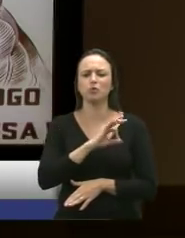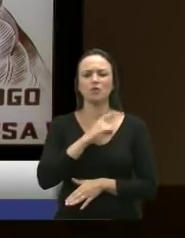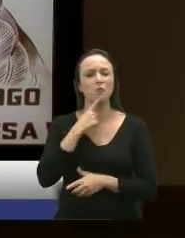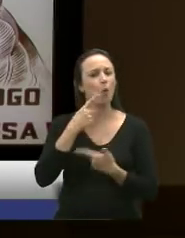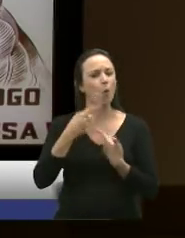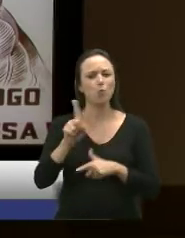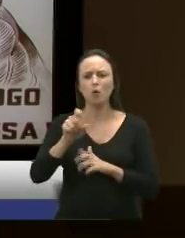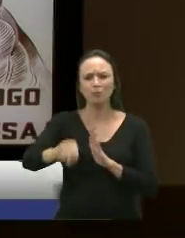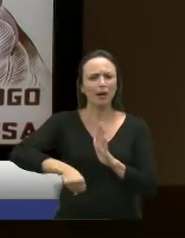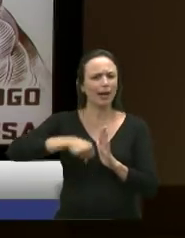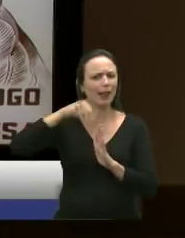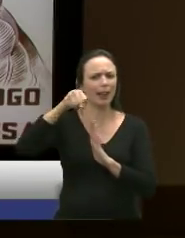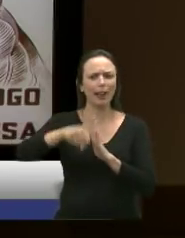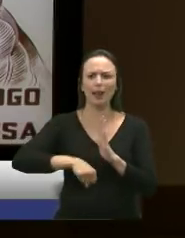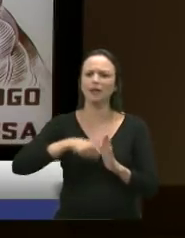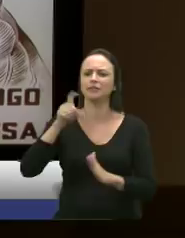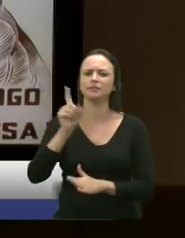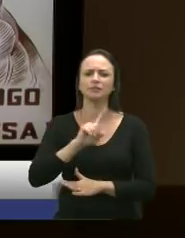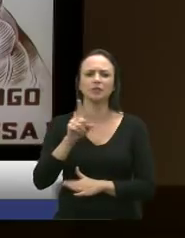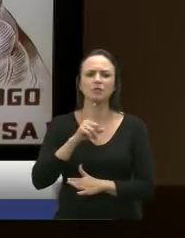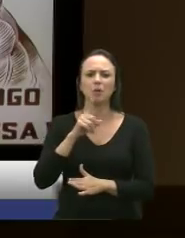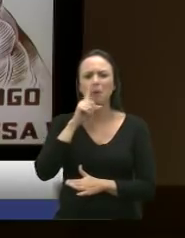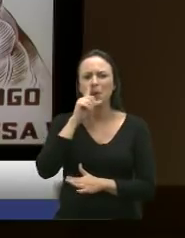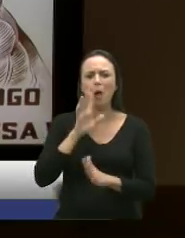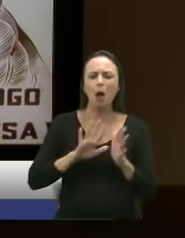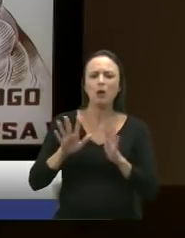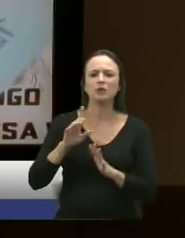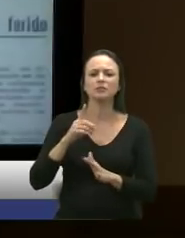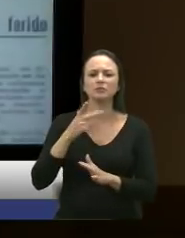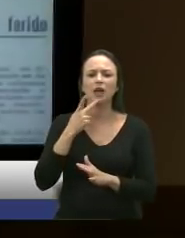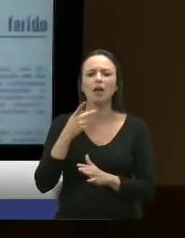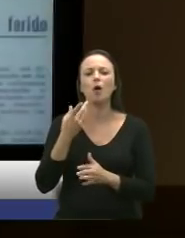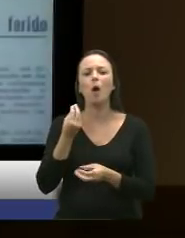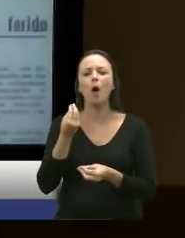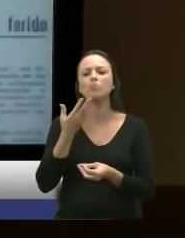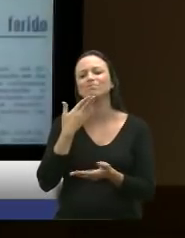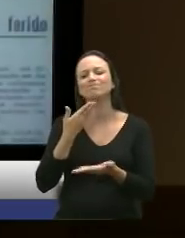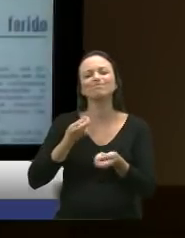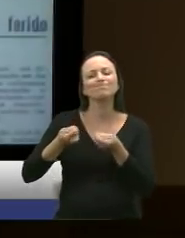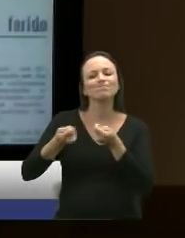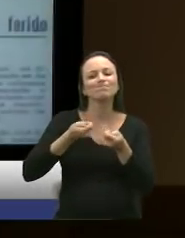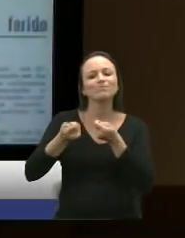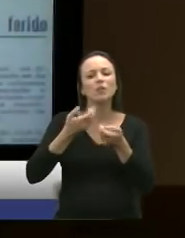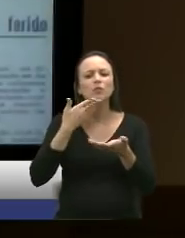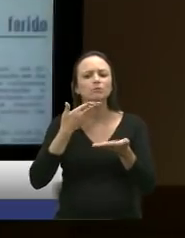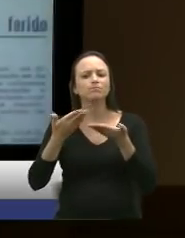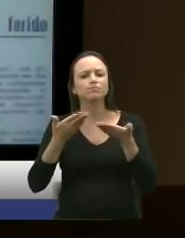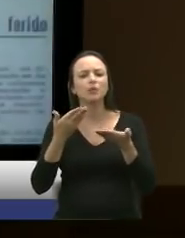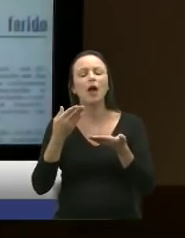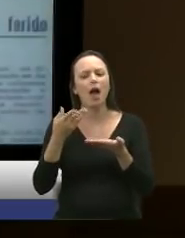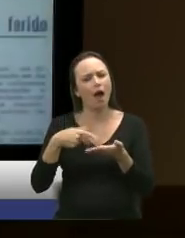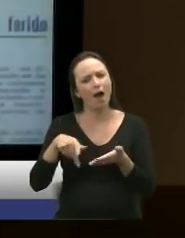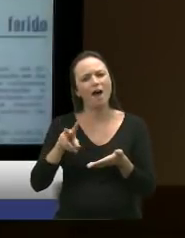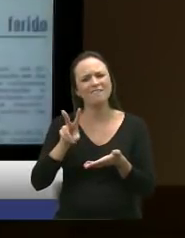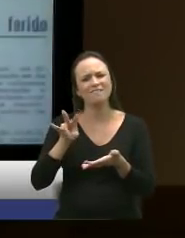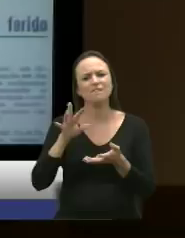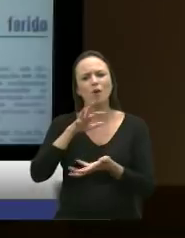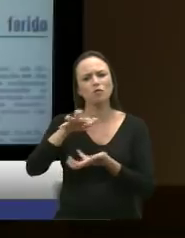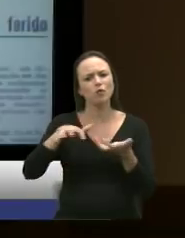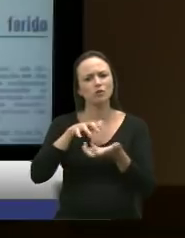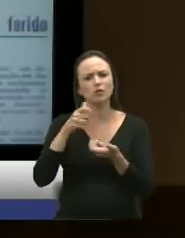seus homens estão expostos ao fogo, literalmente. Então, começamos a negociar o fim da Revolução. No dia 28 de